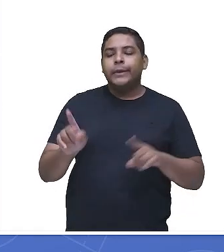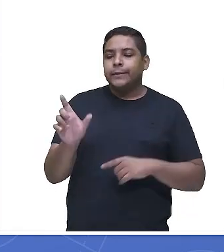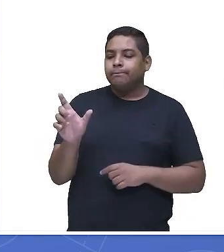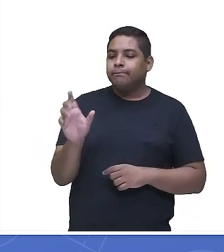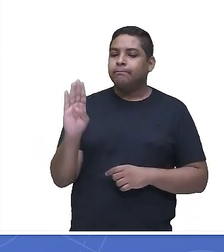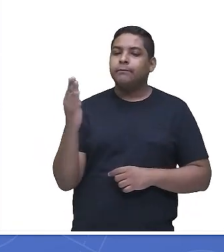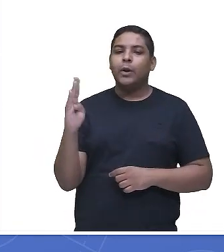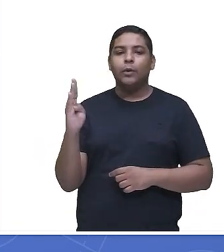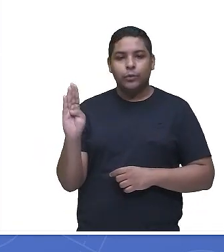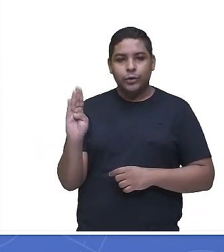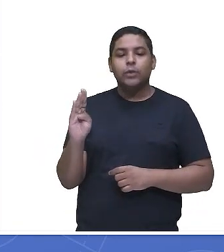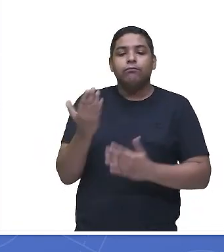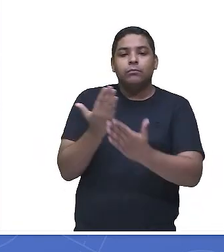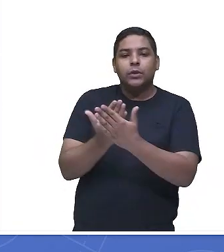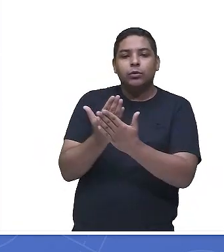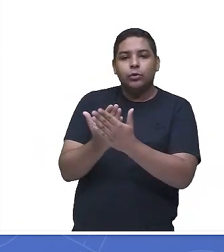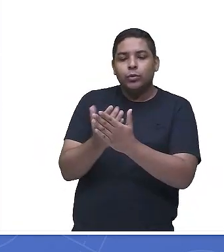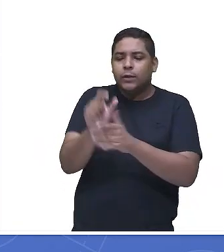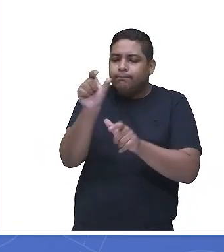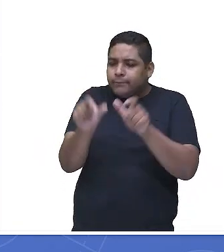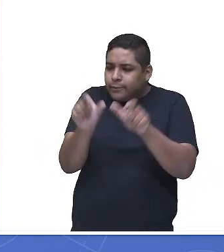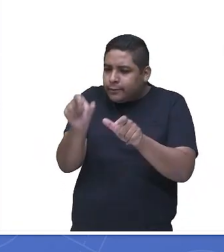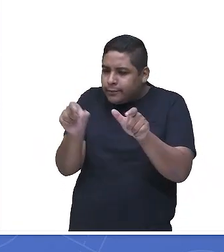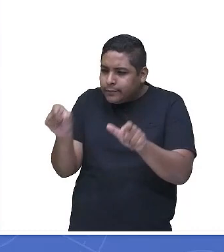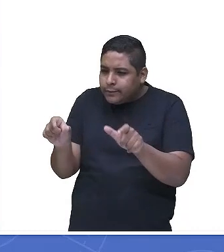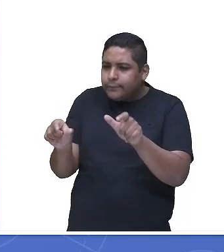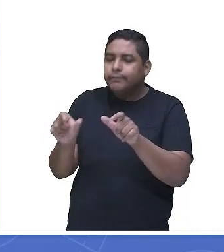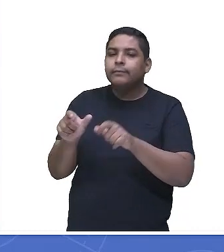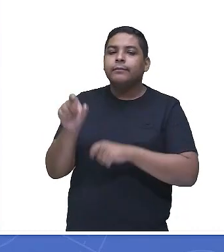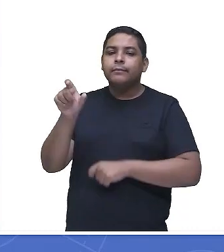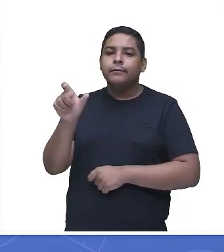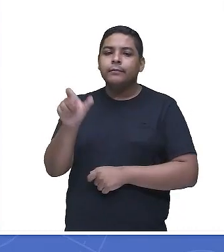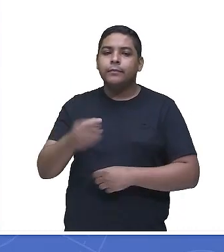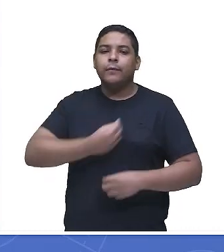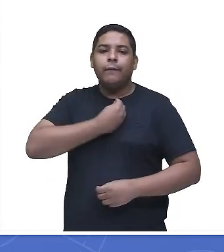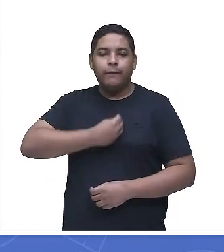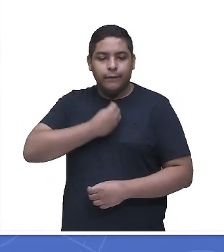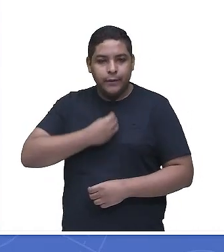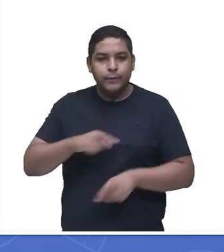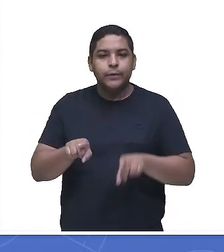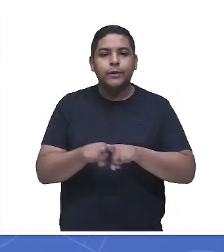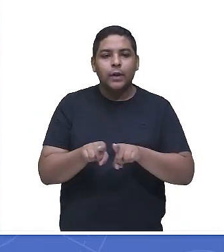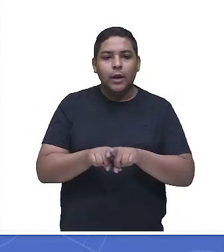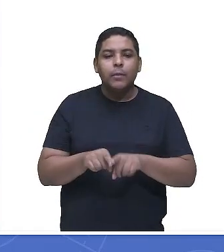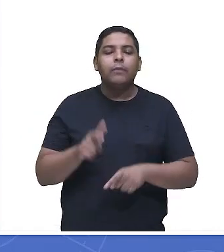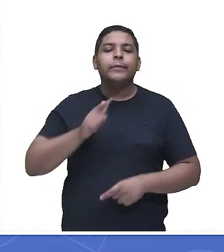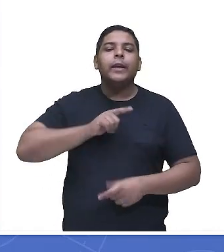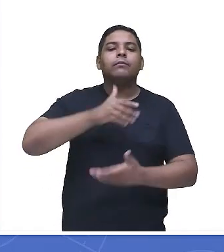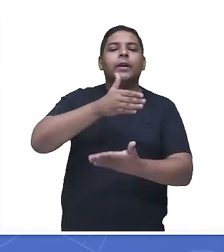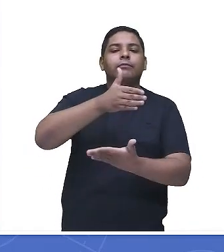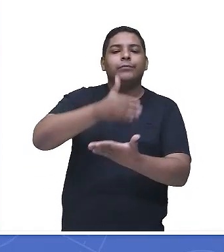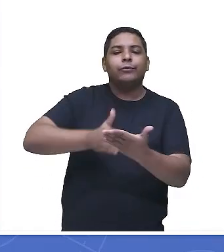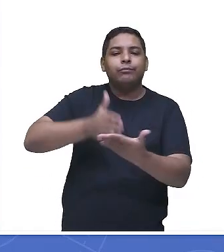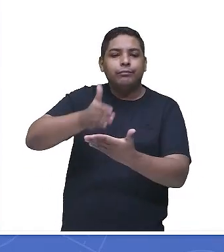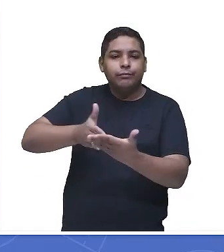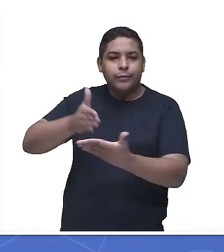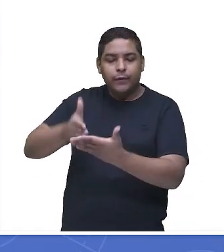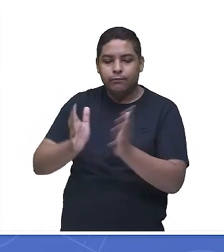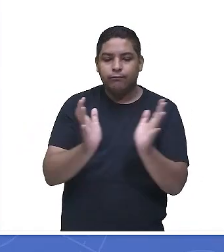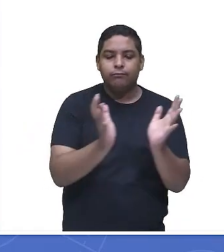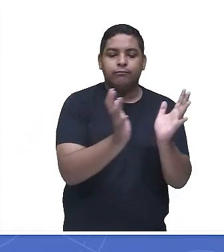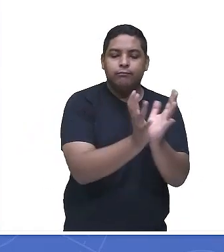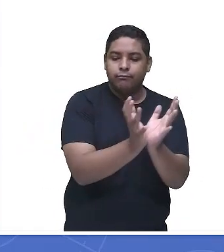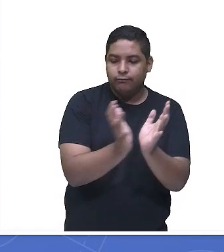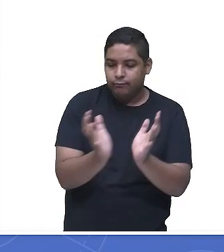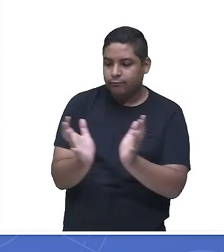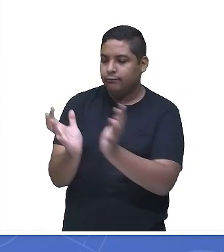estuda partes dos seres vivos ou vários seres vivos, ok? Então a gente divide os seres vivos em grupos e a formação